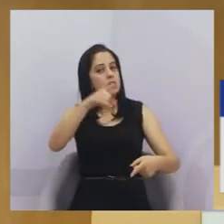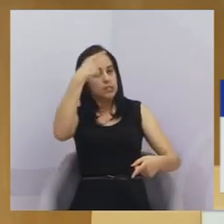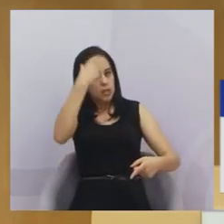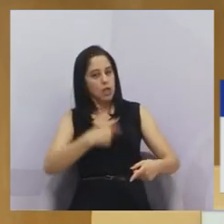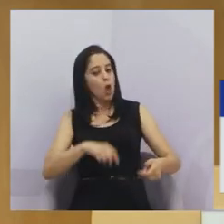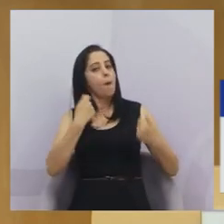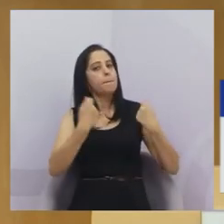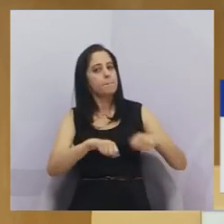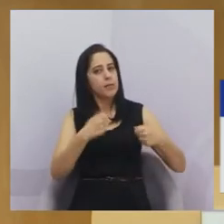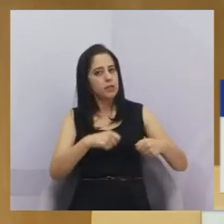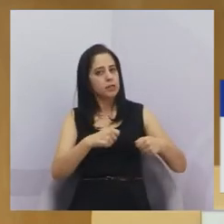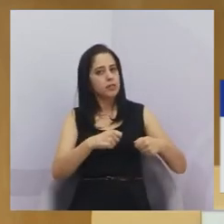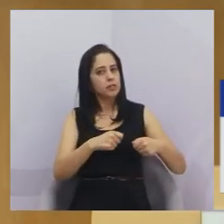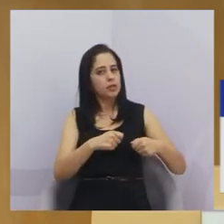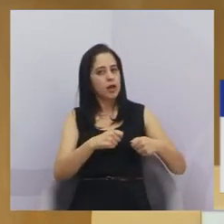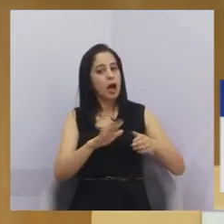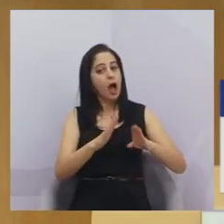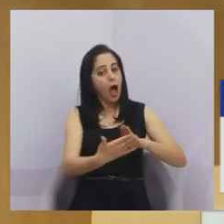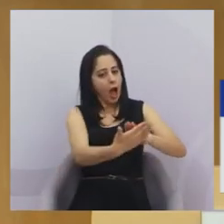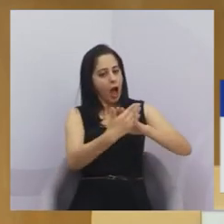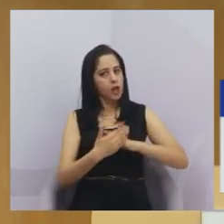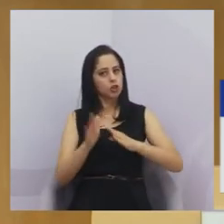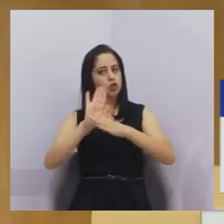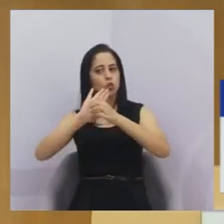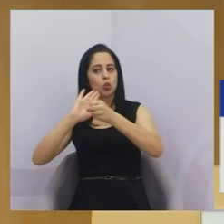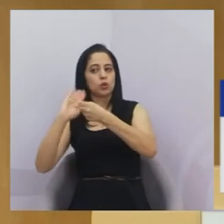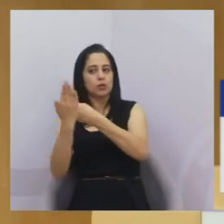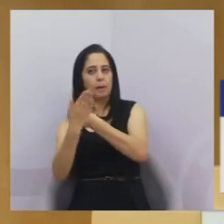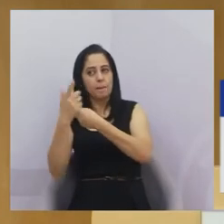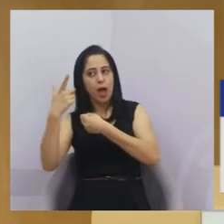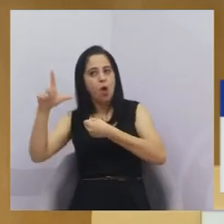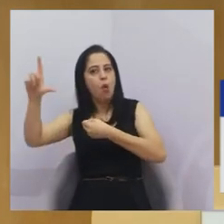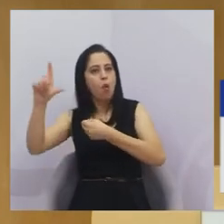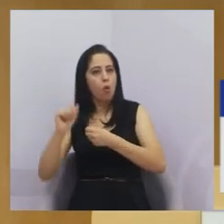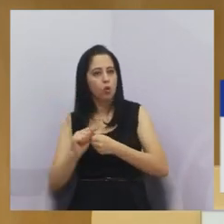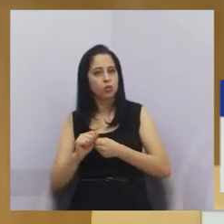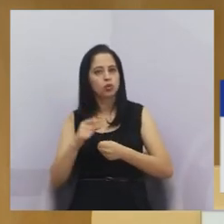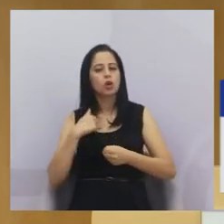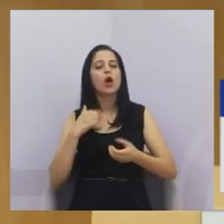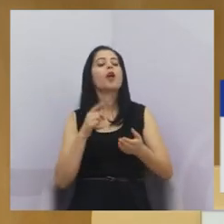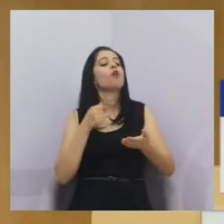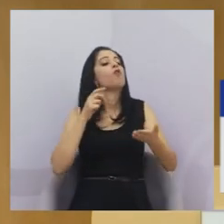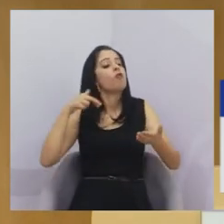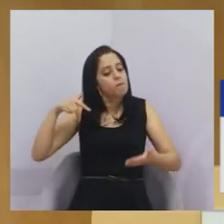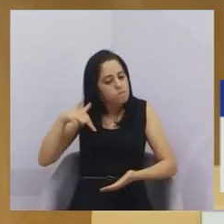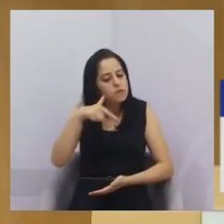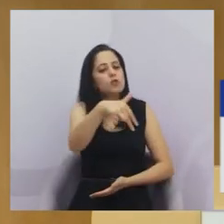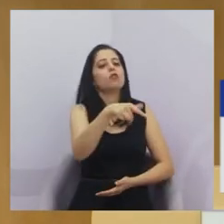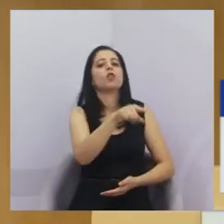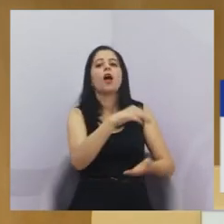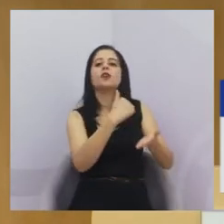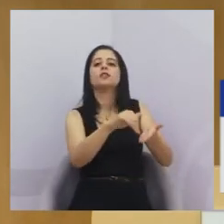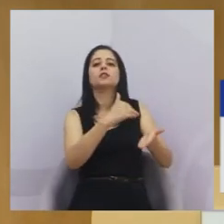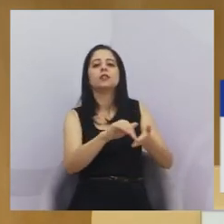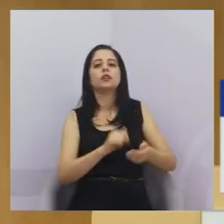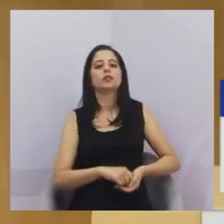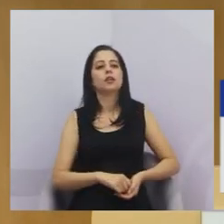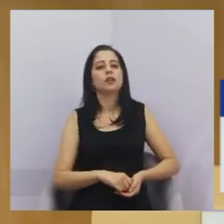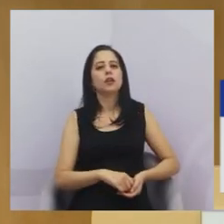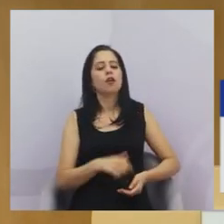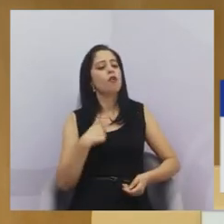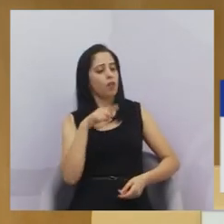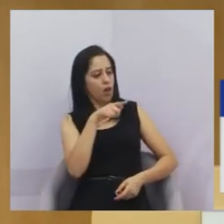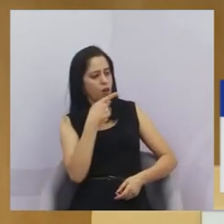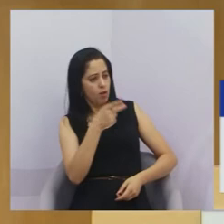1, 2, precisar no Jardim Veranejal, eu vou lá na secretaria, eu votei em